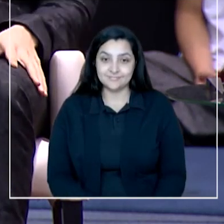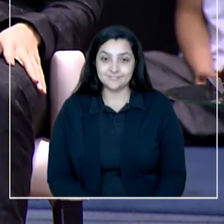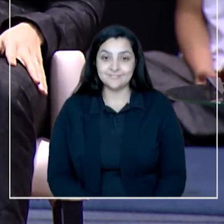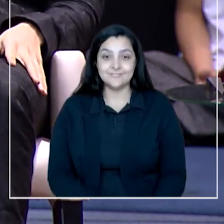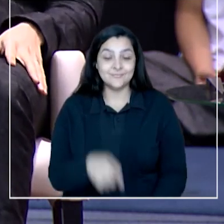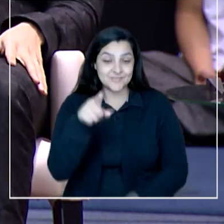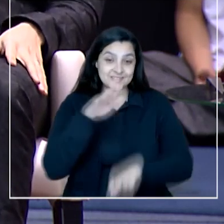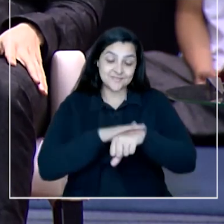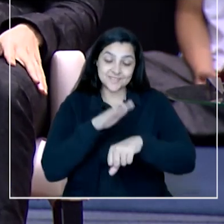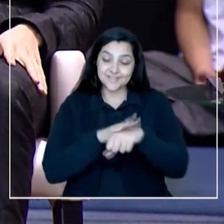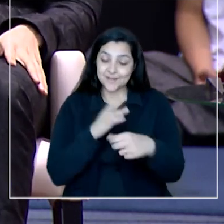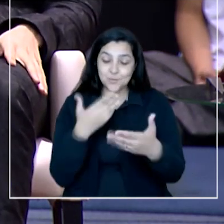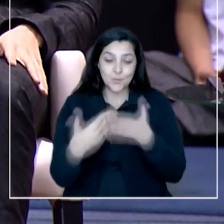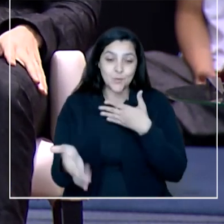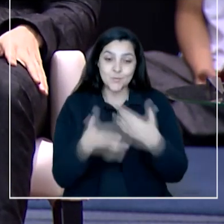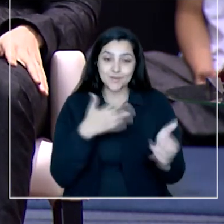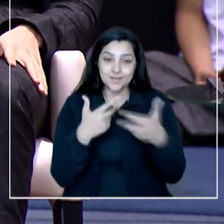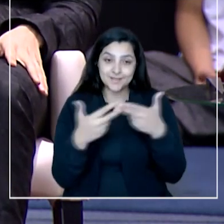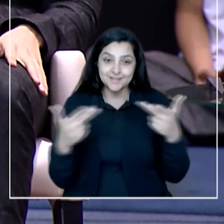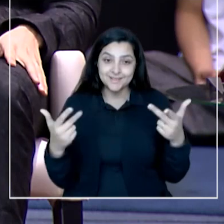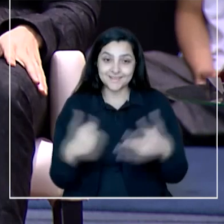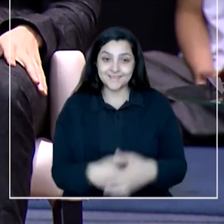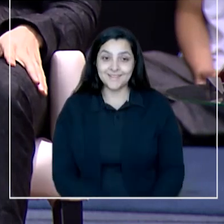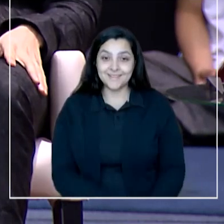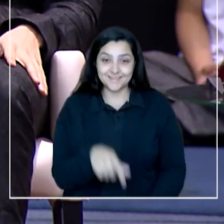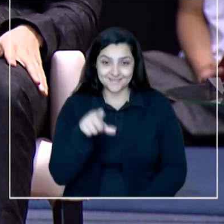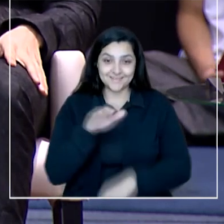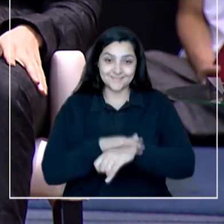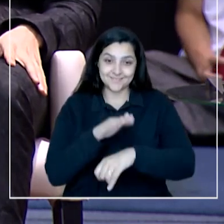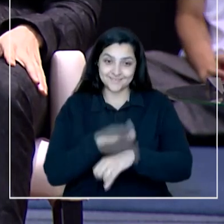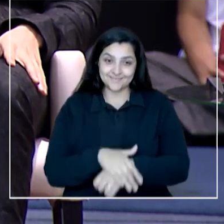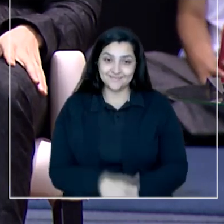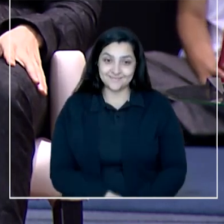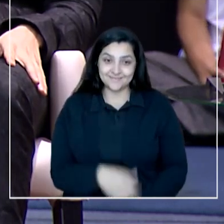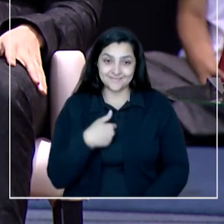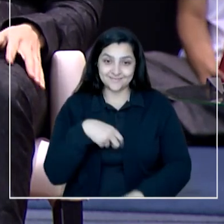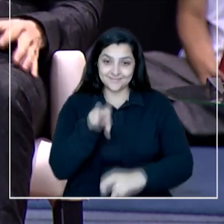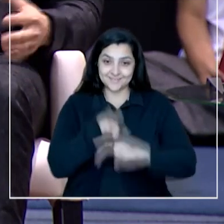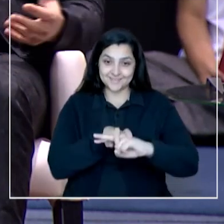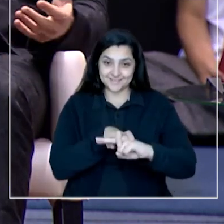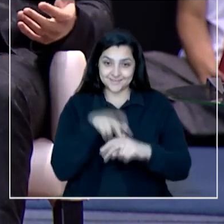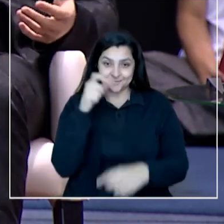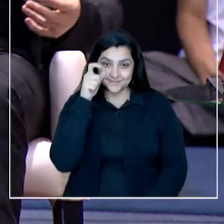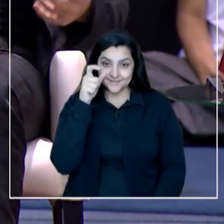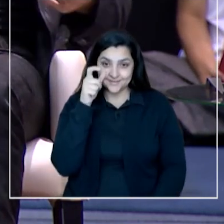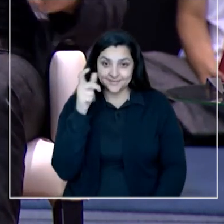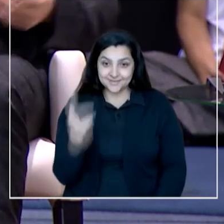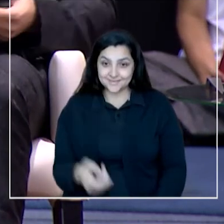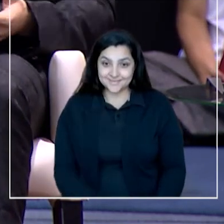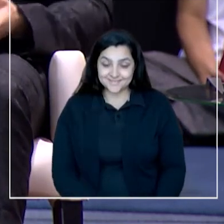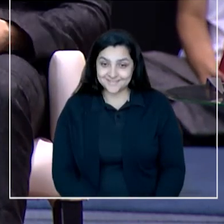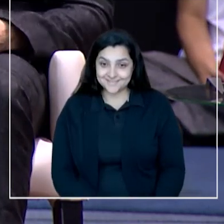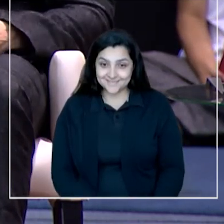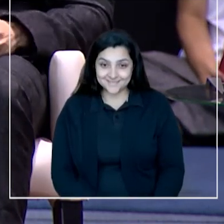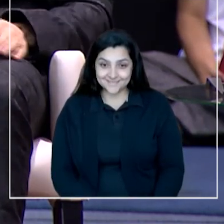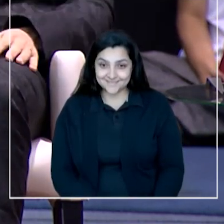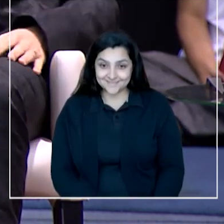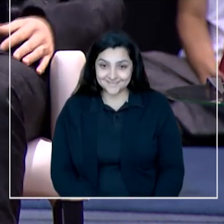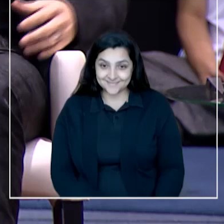Então, acho melhor você fazer. E eu vou sentar ali para assistir. Pode ser? Cara, beleza.